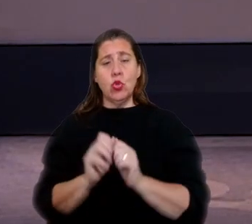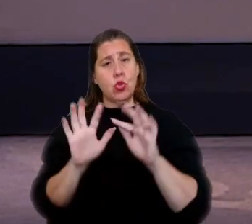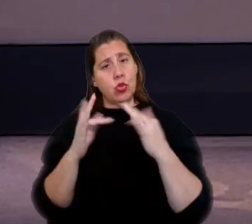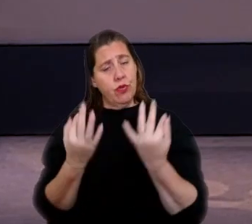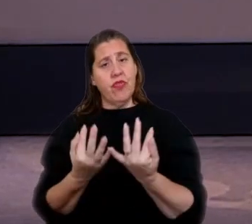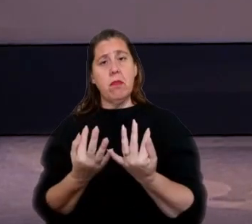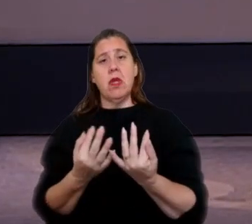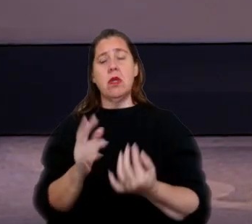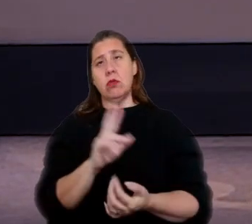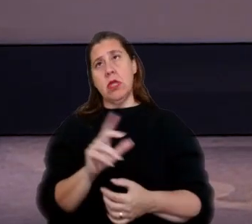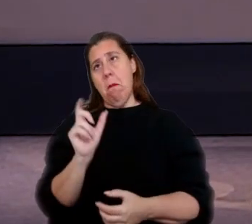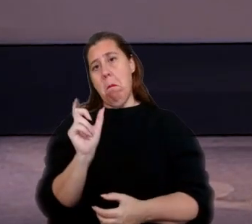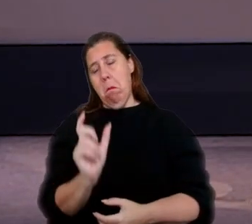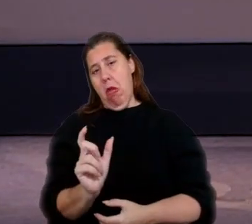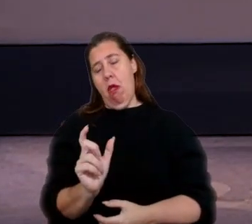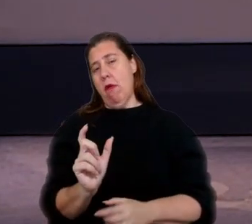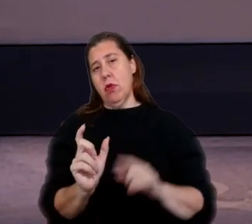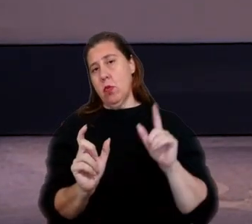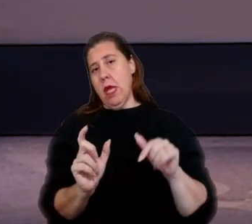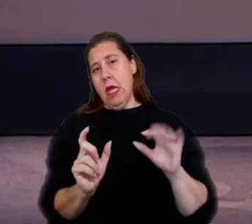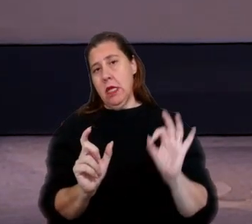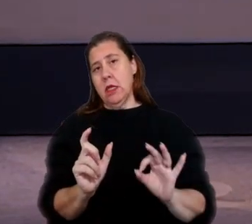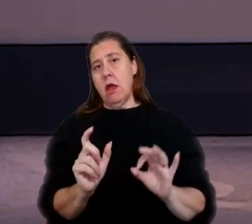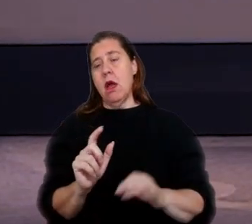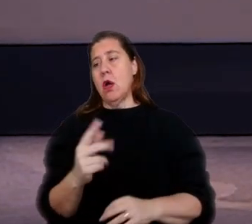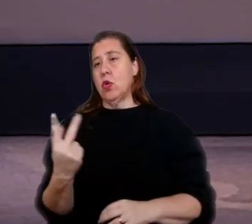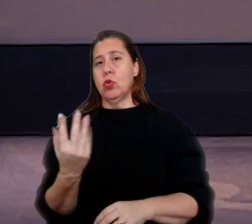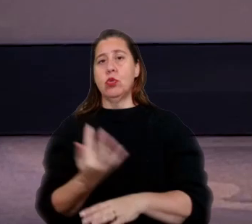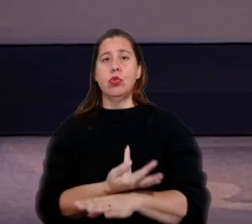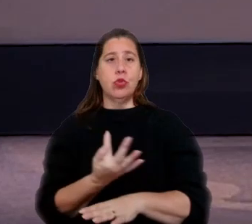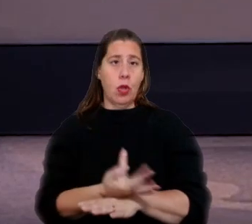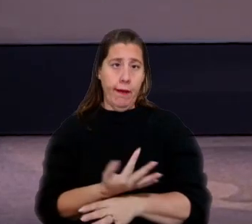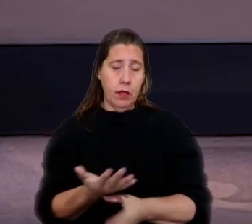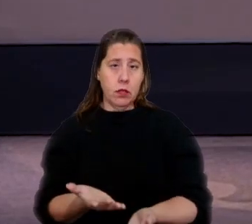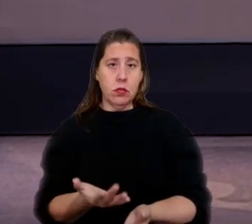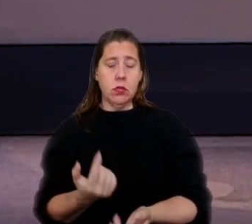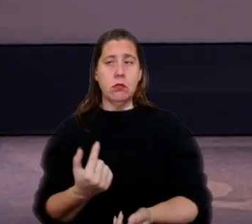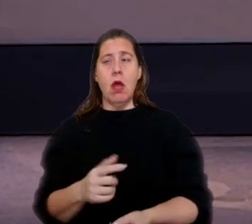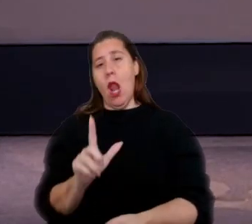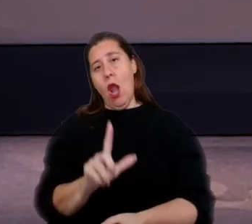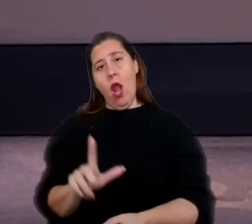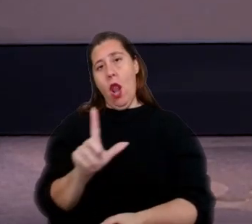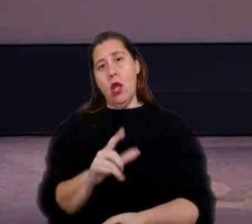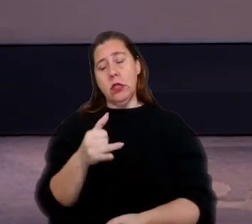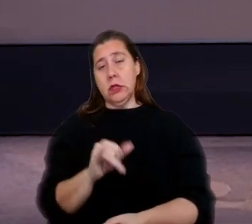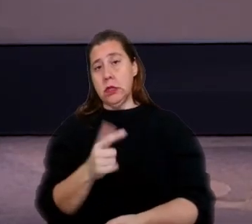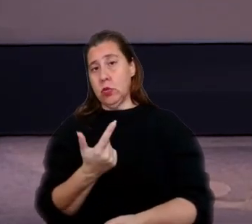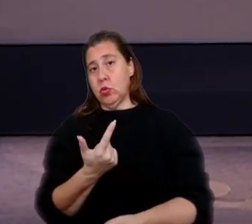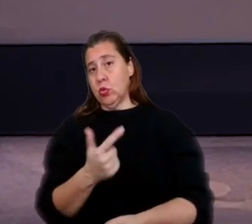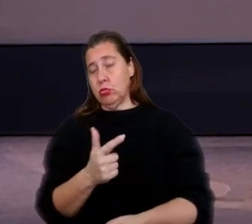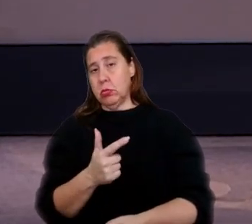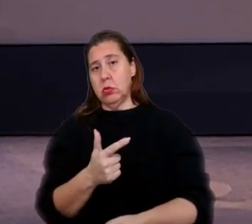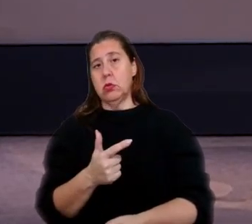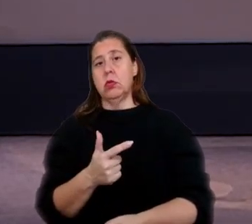com famílias, vamos usar uma palavra que talvez não seja correta, extremamente tolerantes ou compreensivos. Porque, logicamente, mesmo